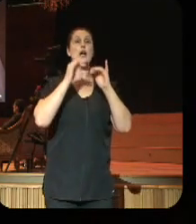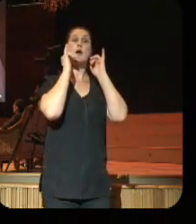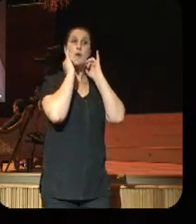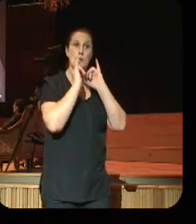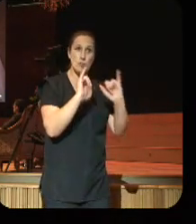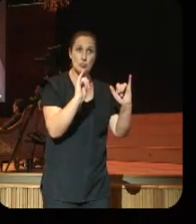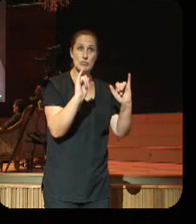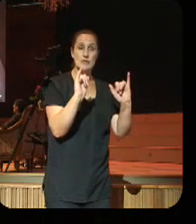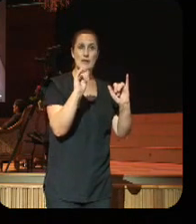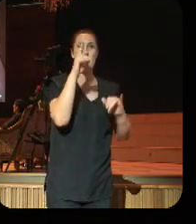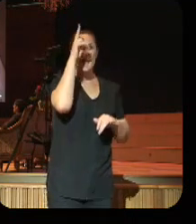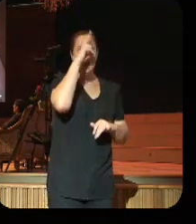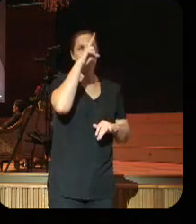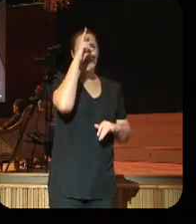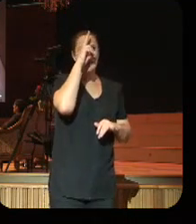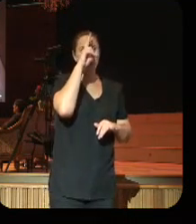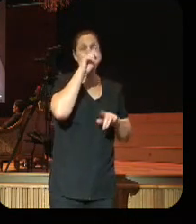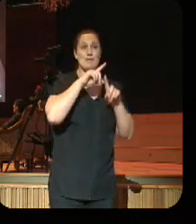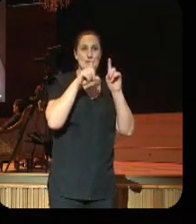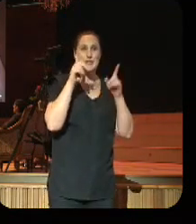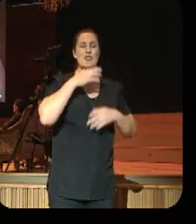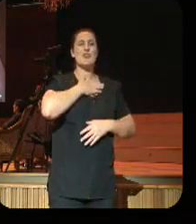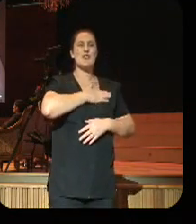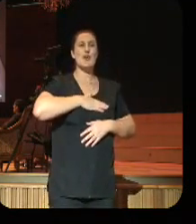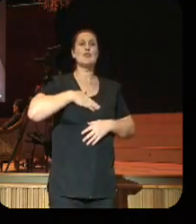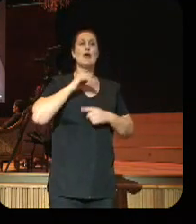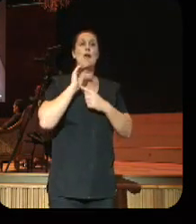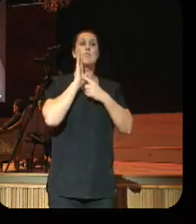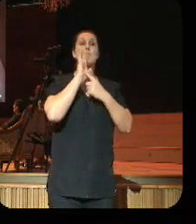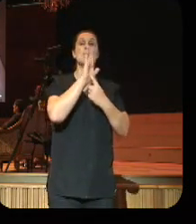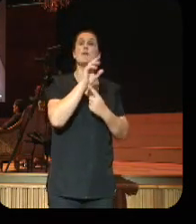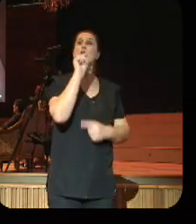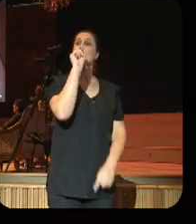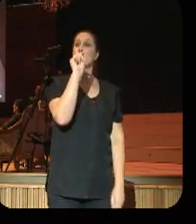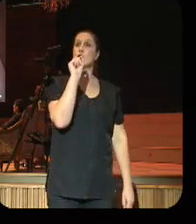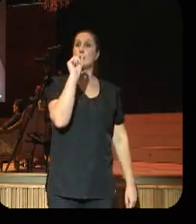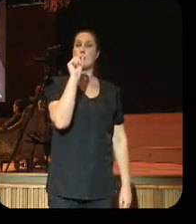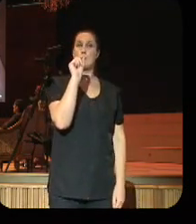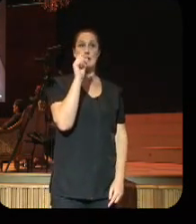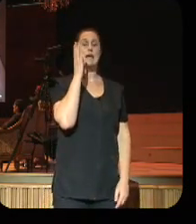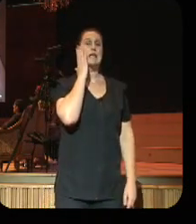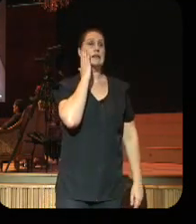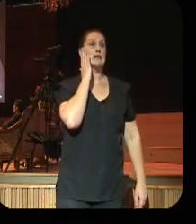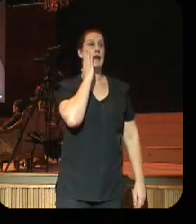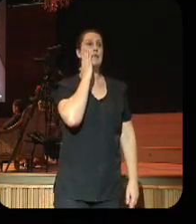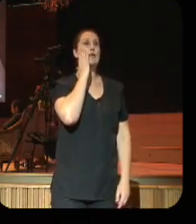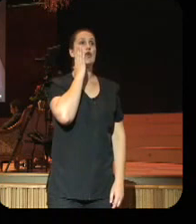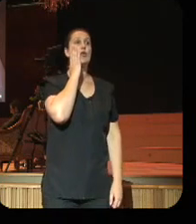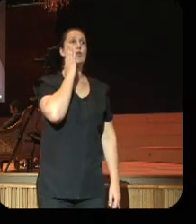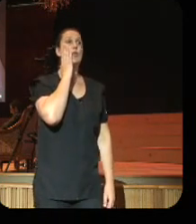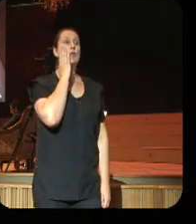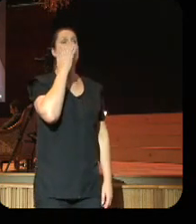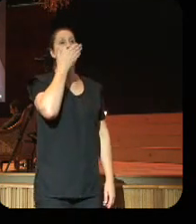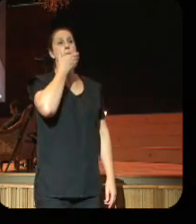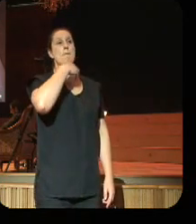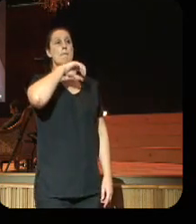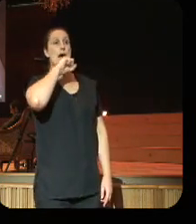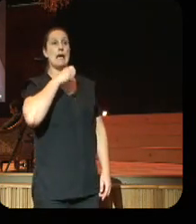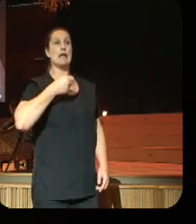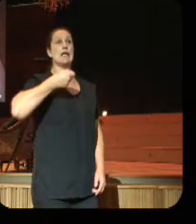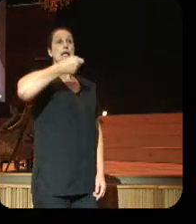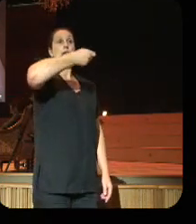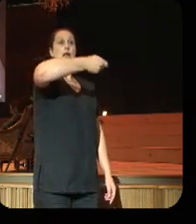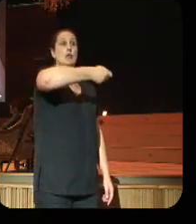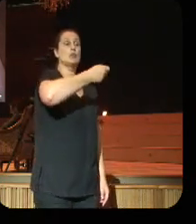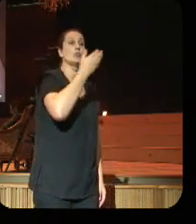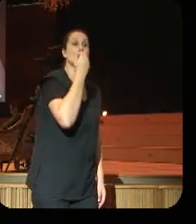gosto dela por causa do que ela ilustra. Papai estava dando comida para o filho, não é?